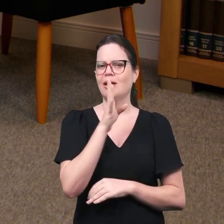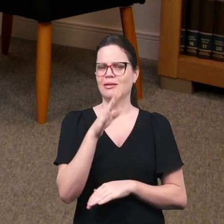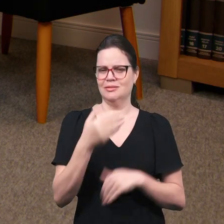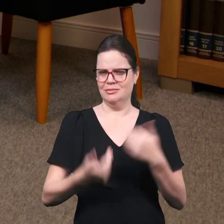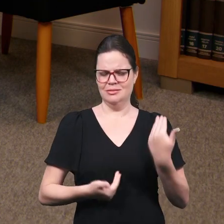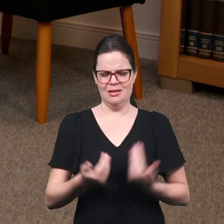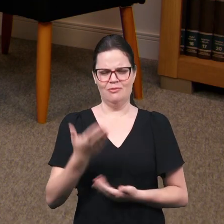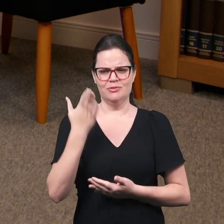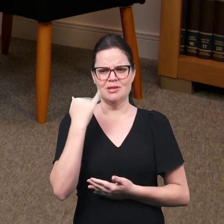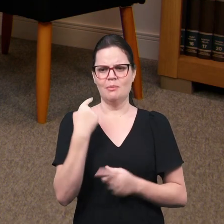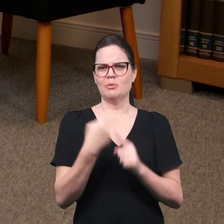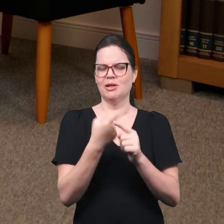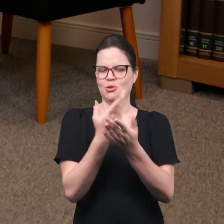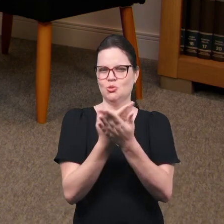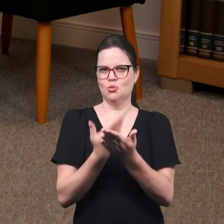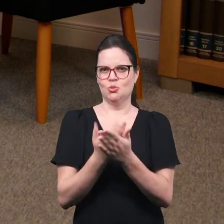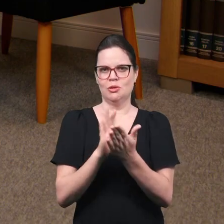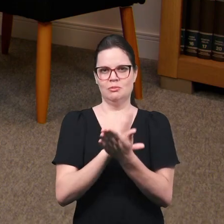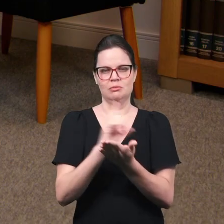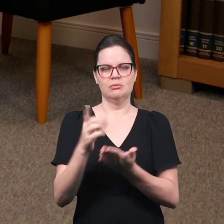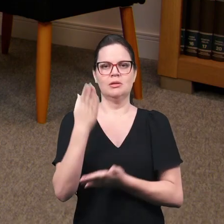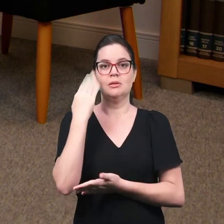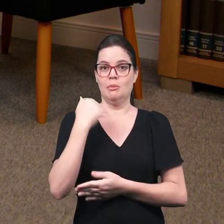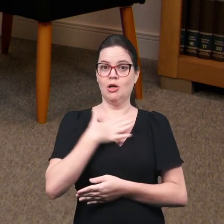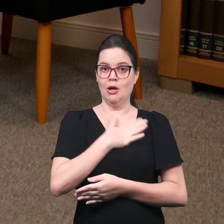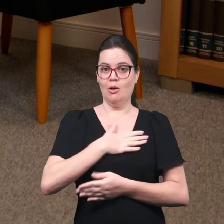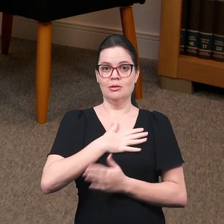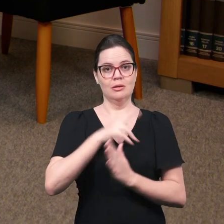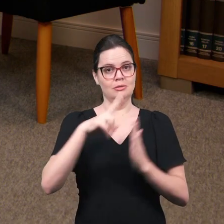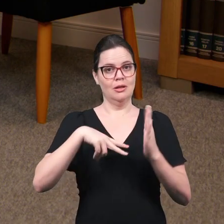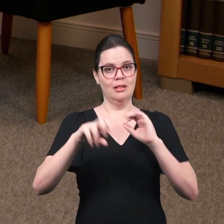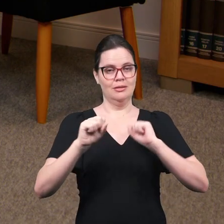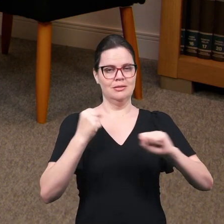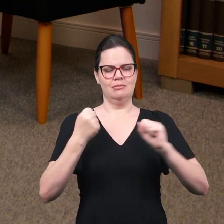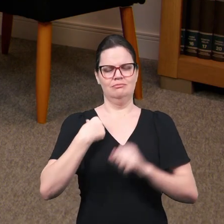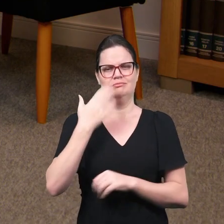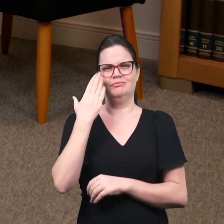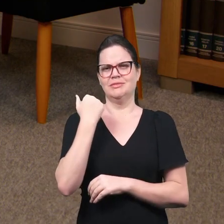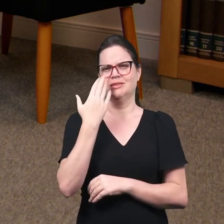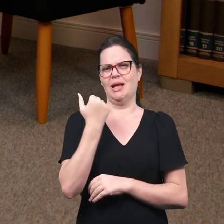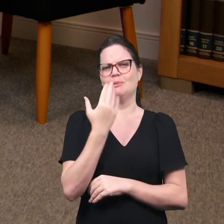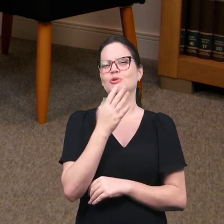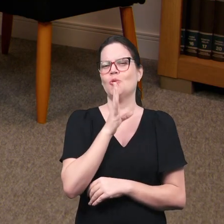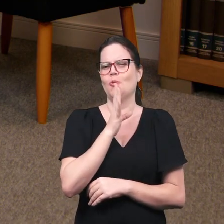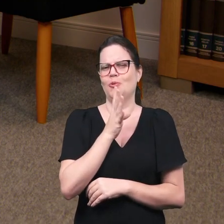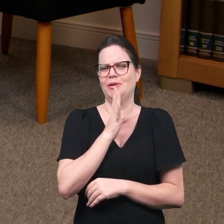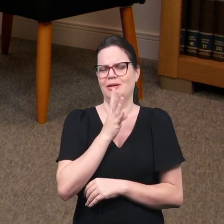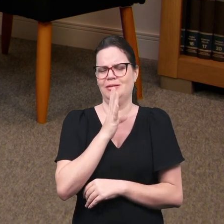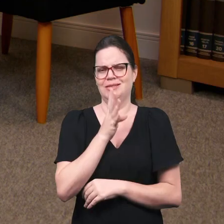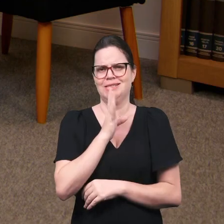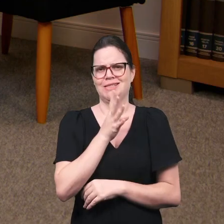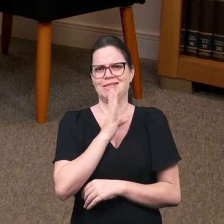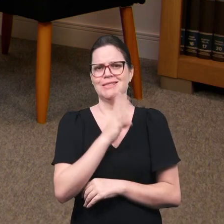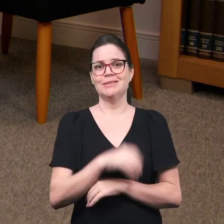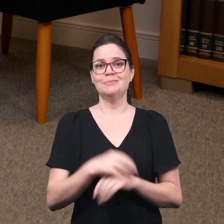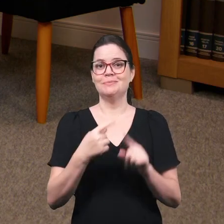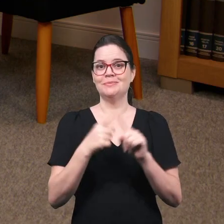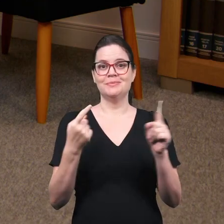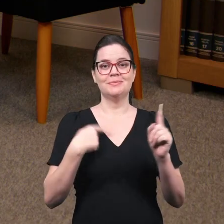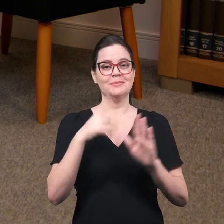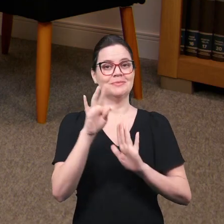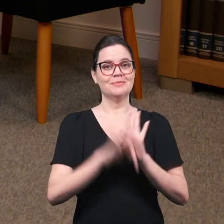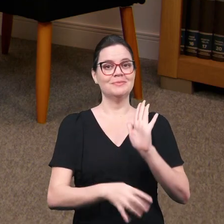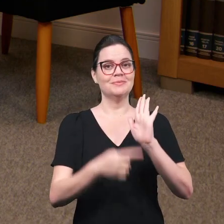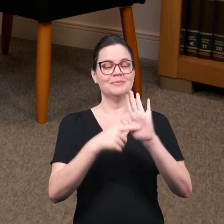que estudam a Bíblia, aqueles que gostam de ler os Salmos, e é um texto que revela